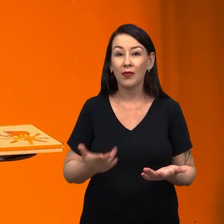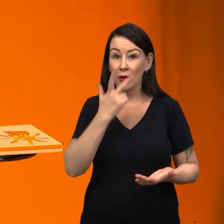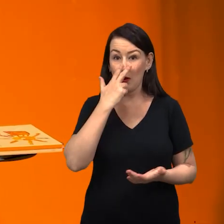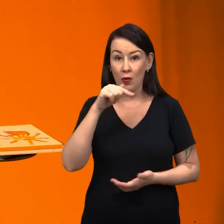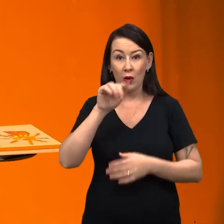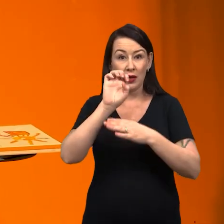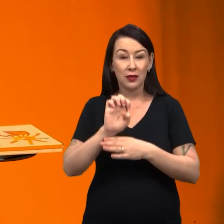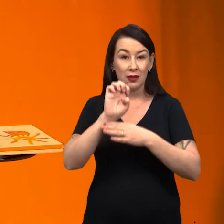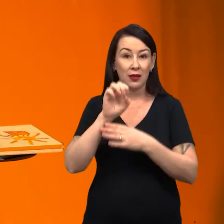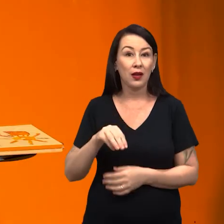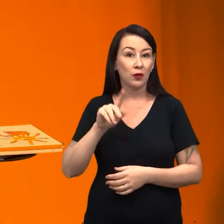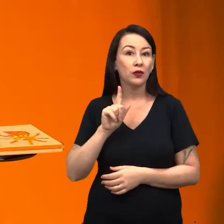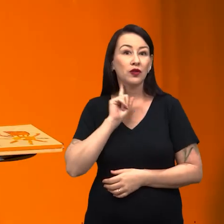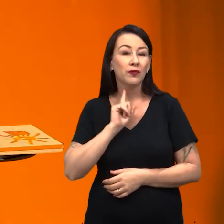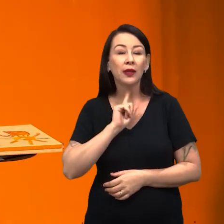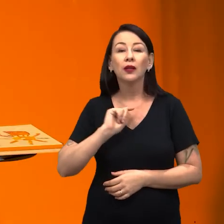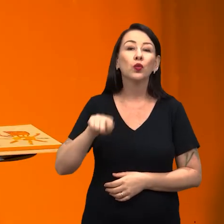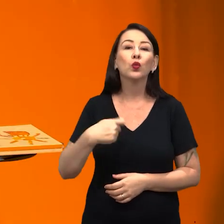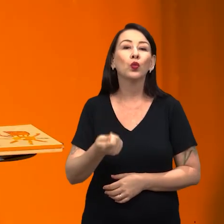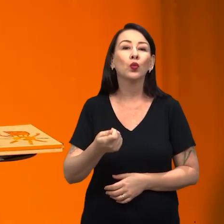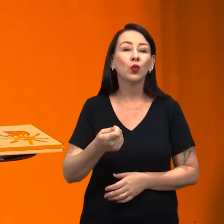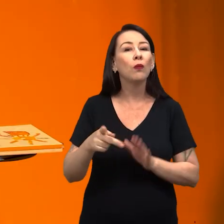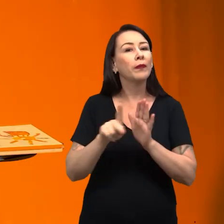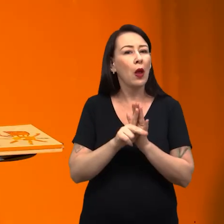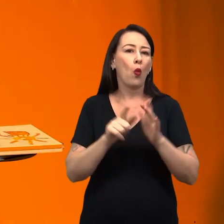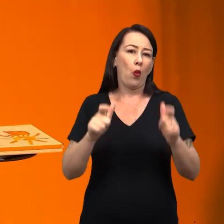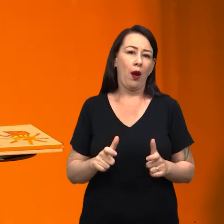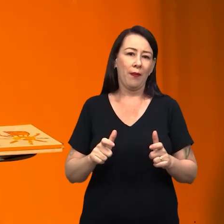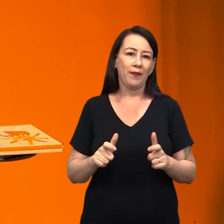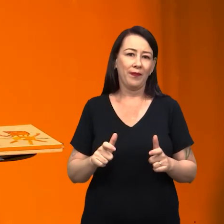E eu acho que Minas Gerais é um lugar